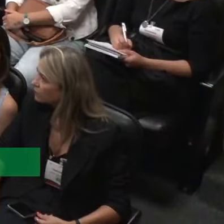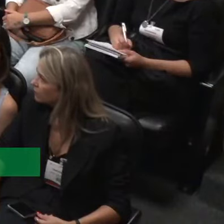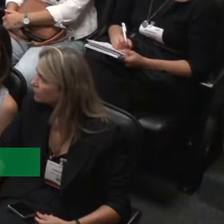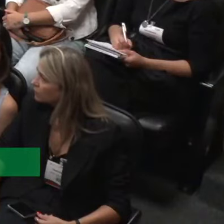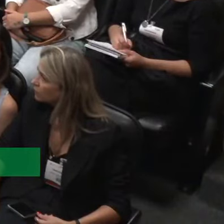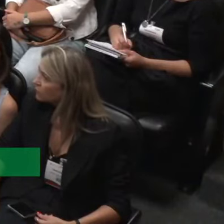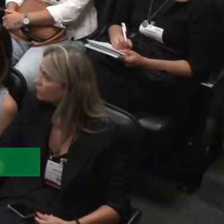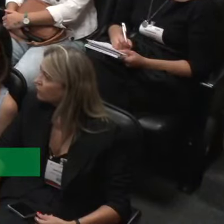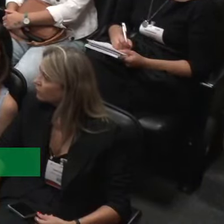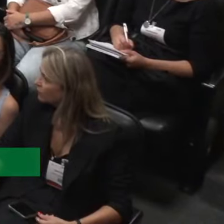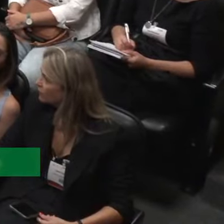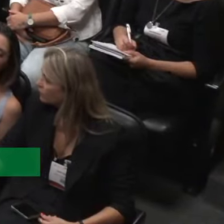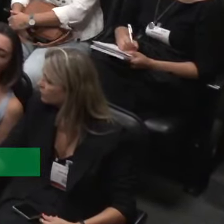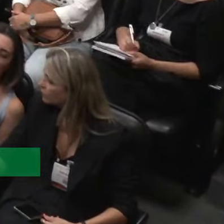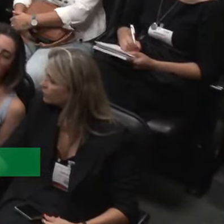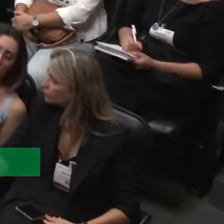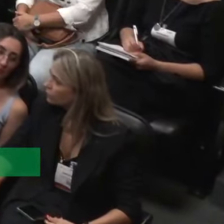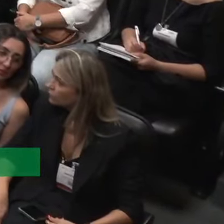Perdão, me desculpe. Tranquilo.